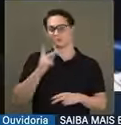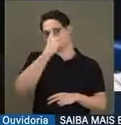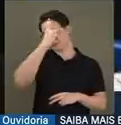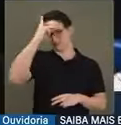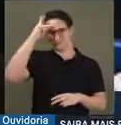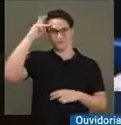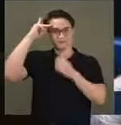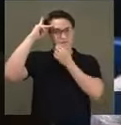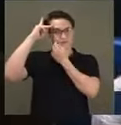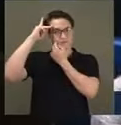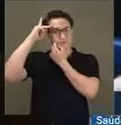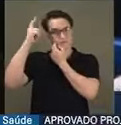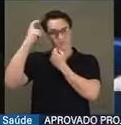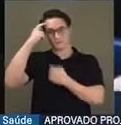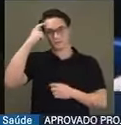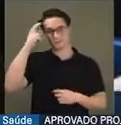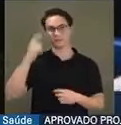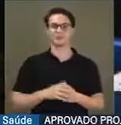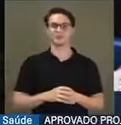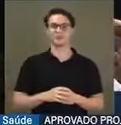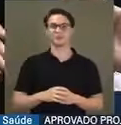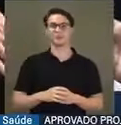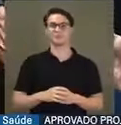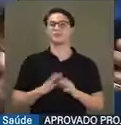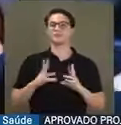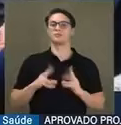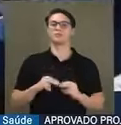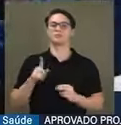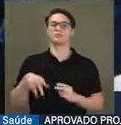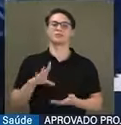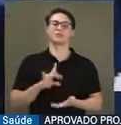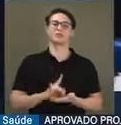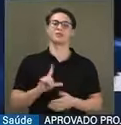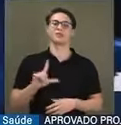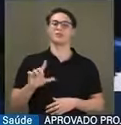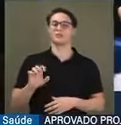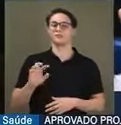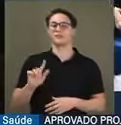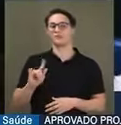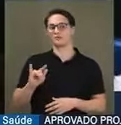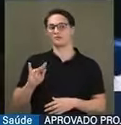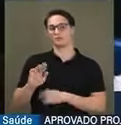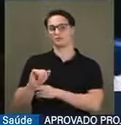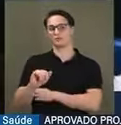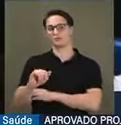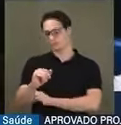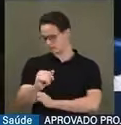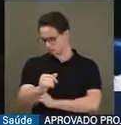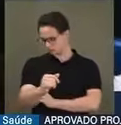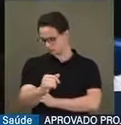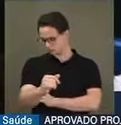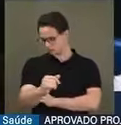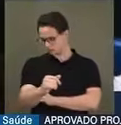pensam de uma forma todas legítimas aqui, mas a causa não pode ser a